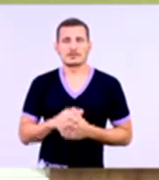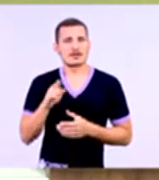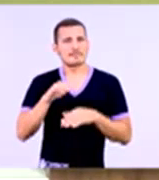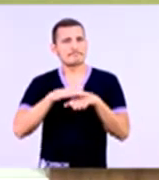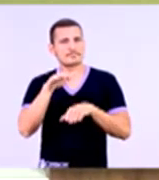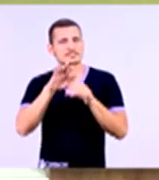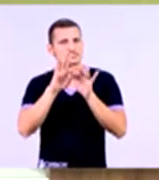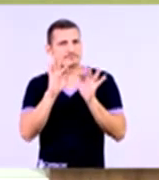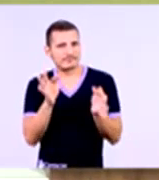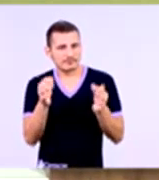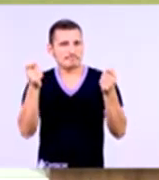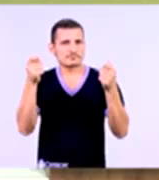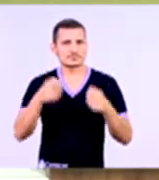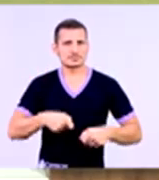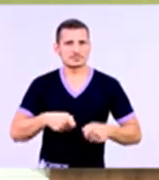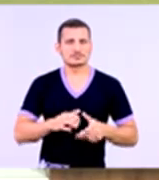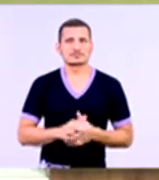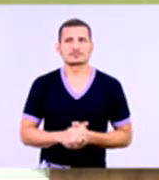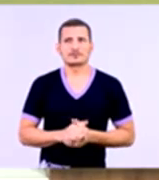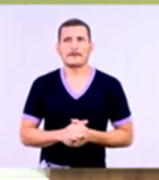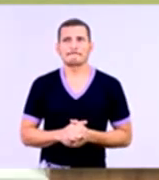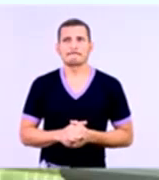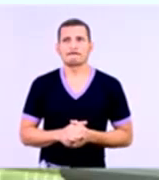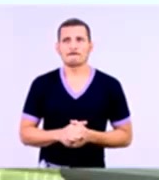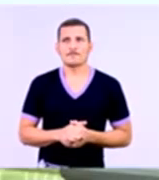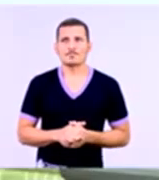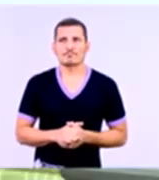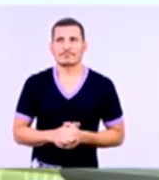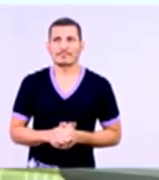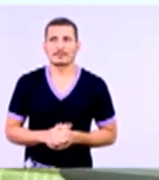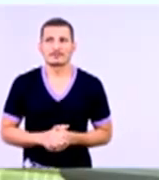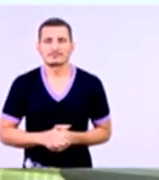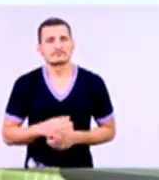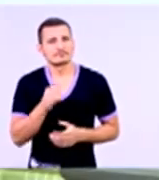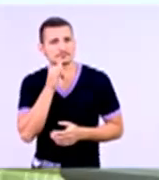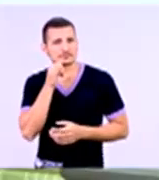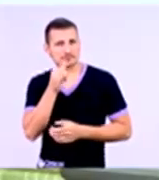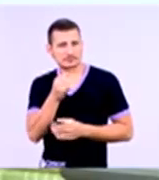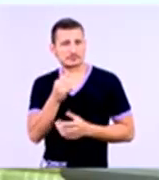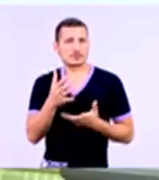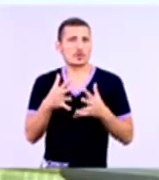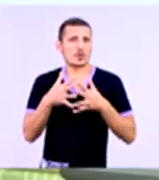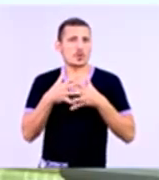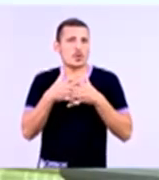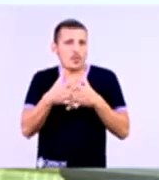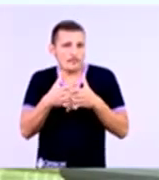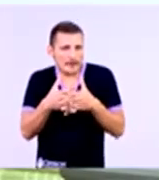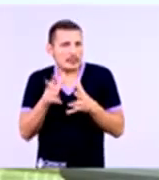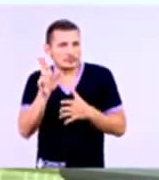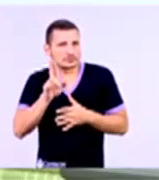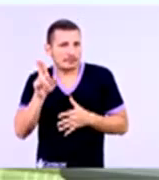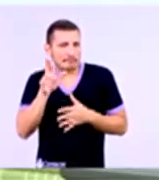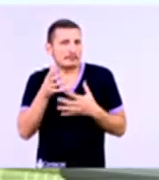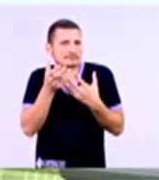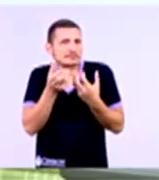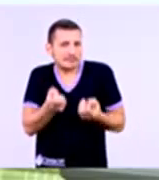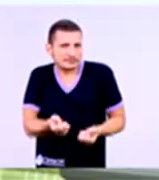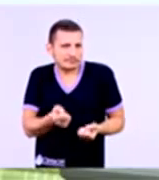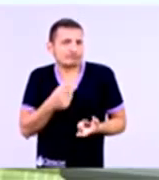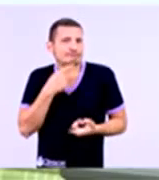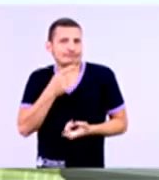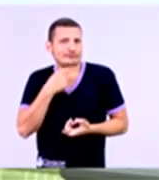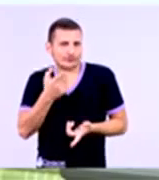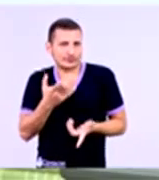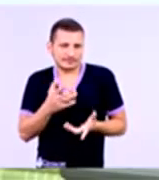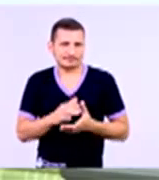simplificado possível, né? Isso, exame. Se você levar uma coisa complexa para o usuário, com certeza a aceitação vai ser duvidosa.